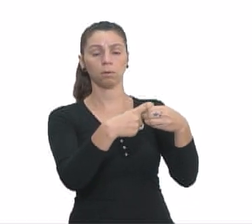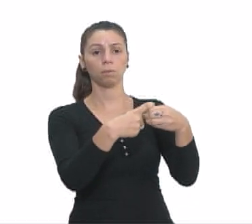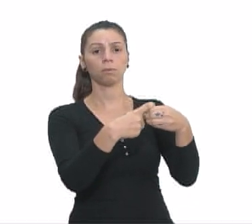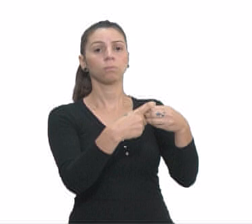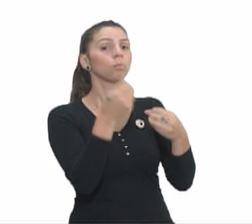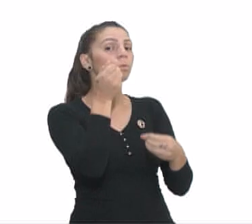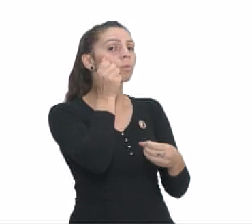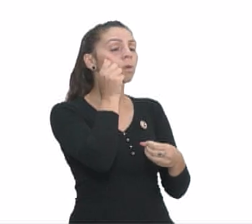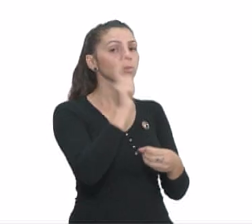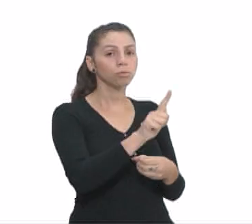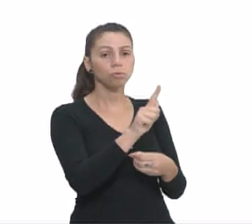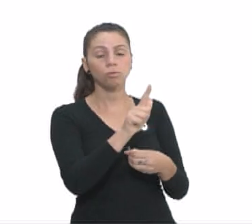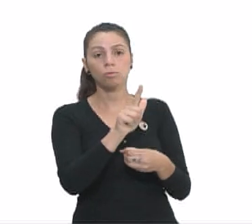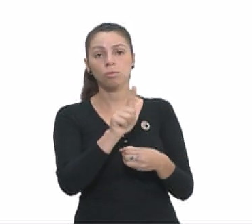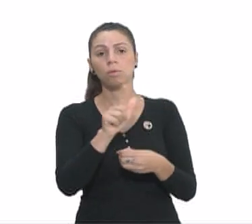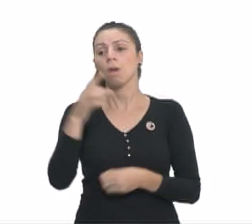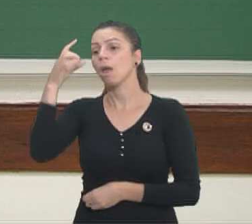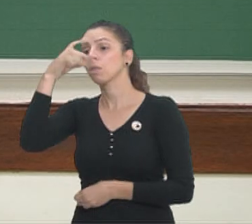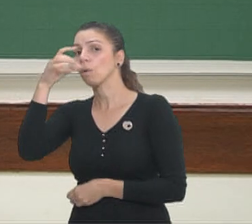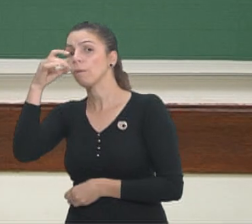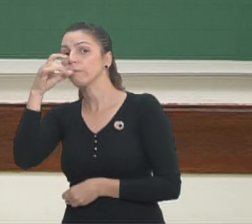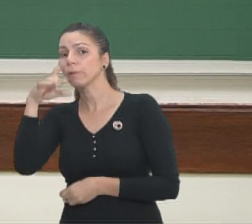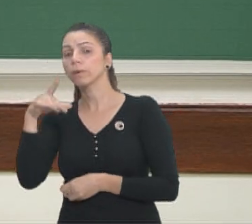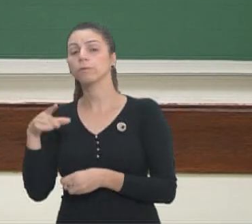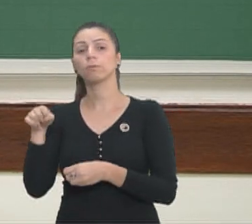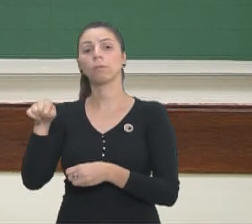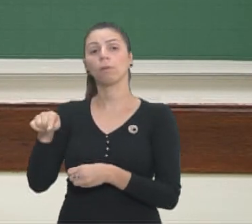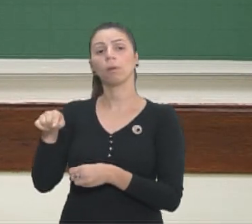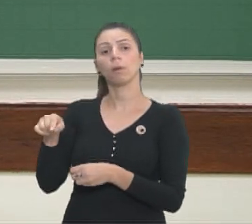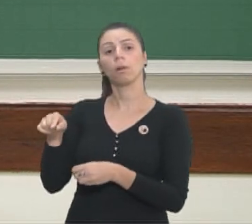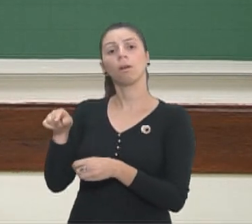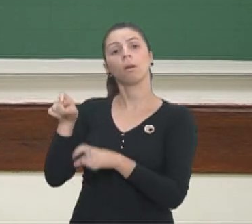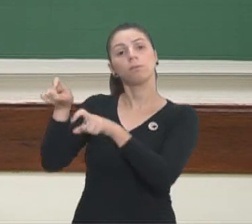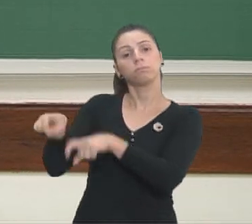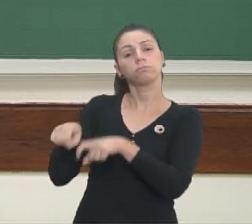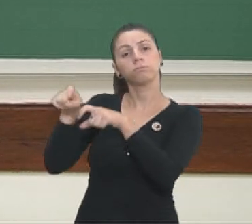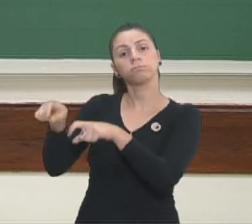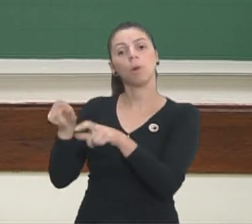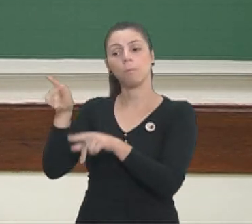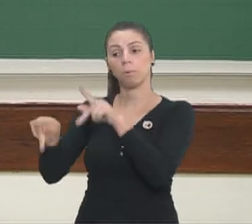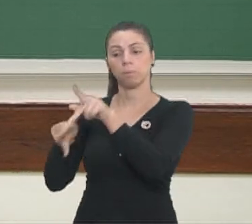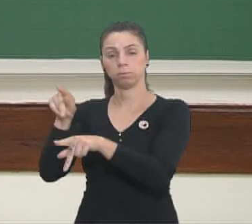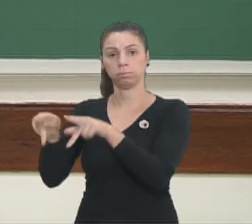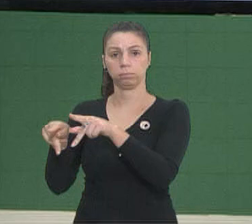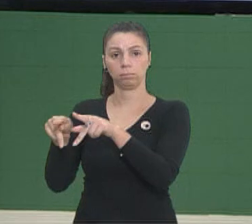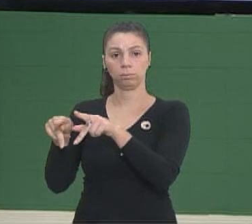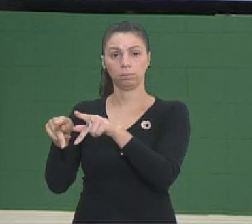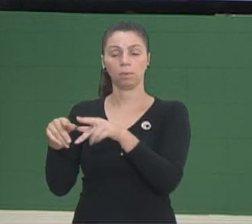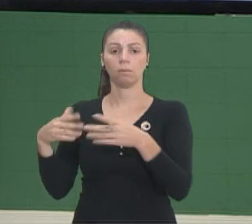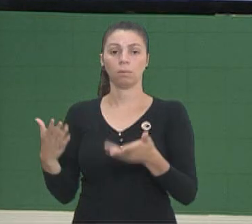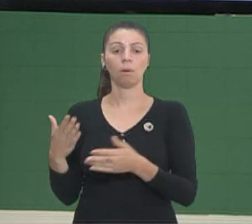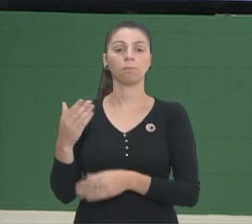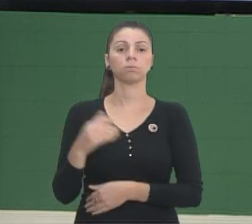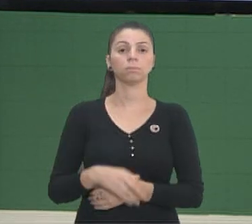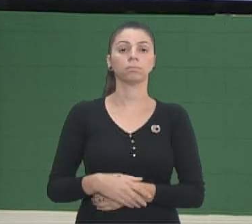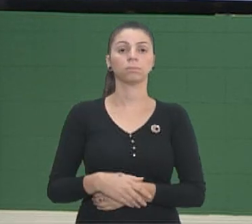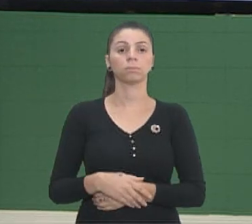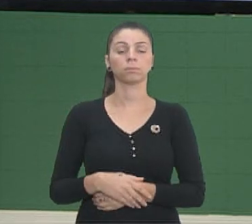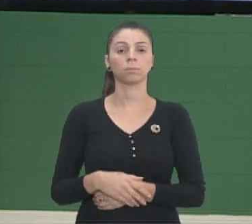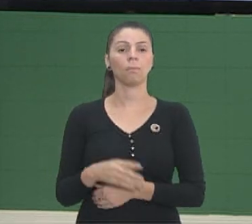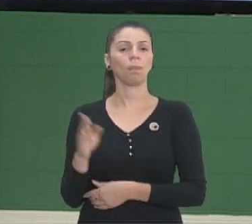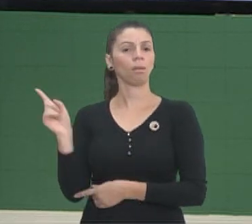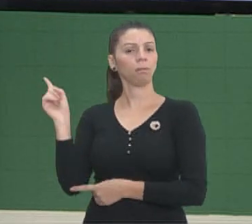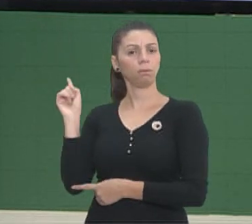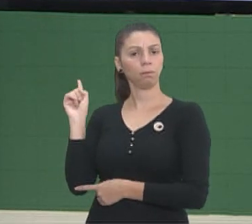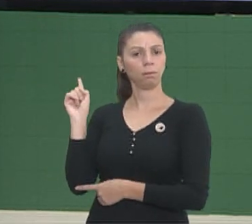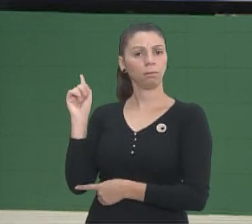verde. Praticamente 90% da população paranaense habita